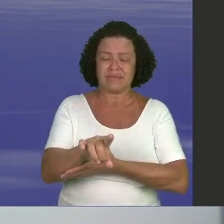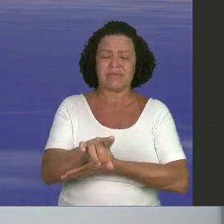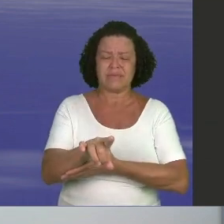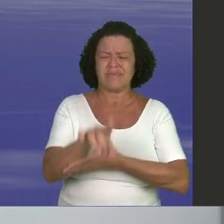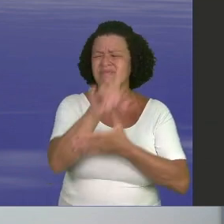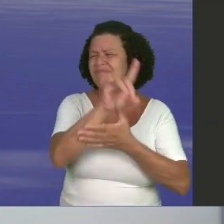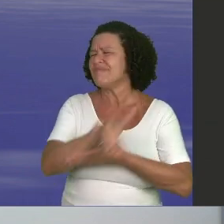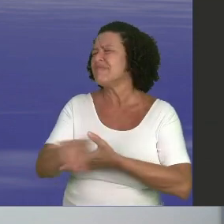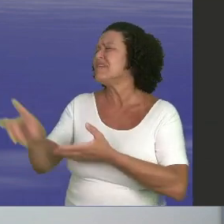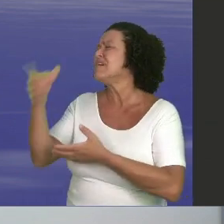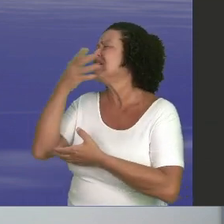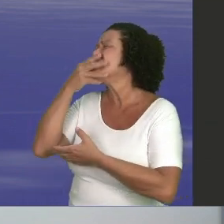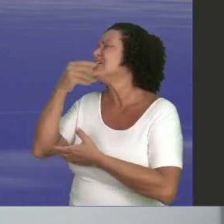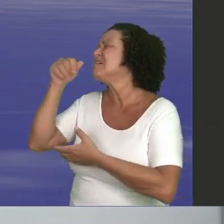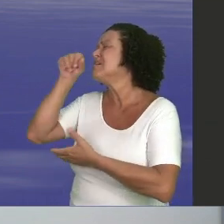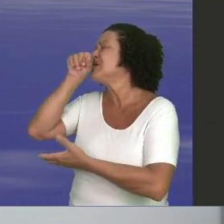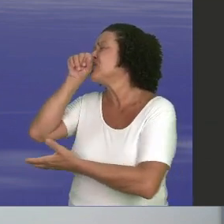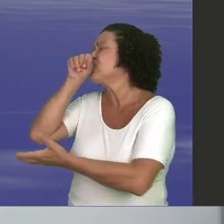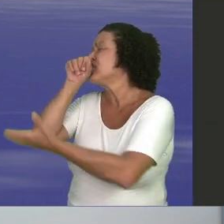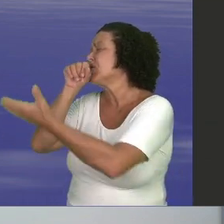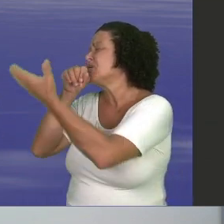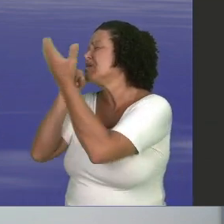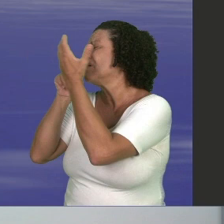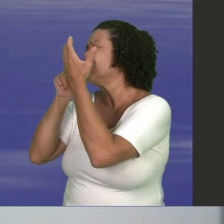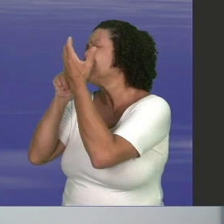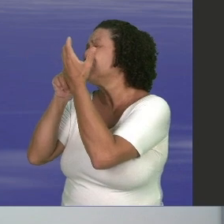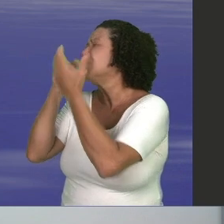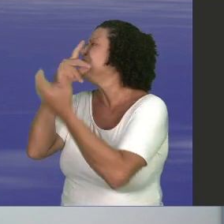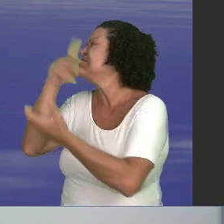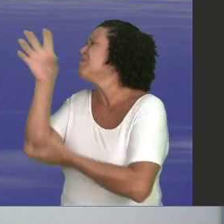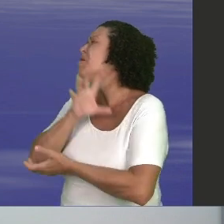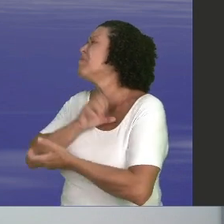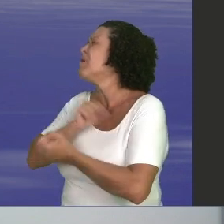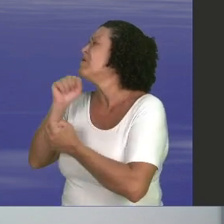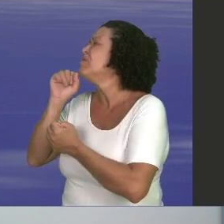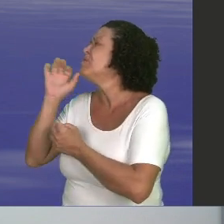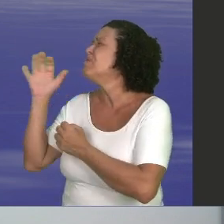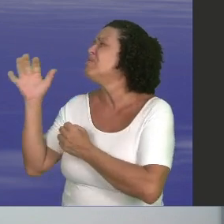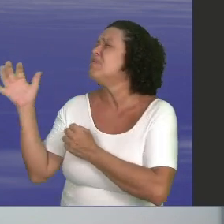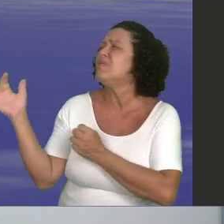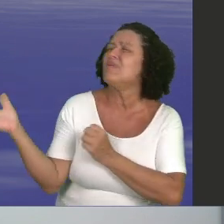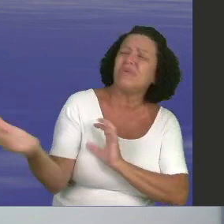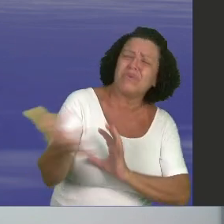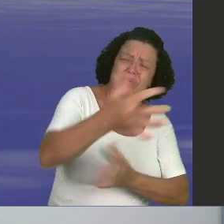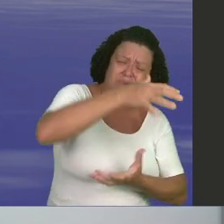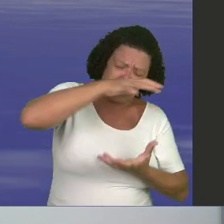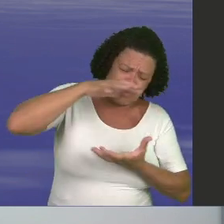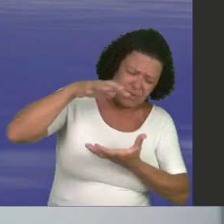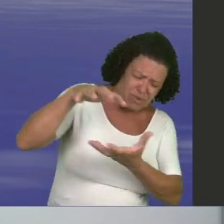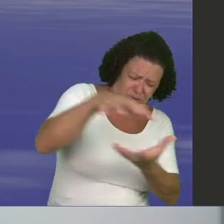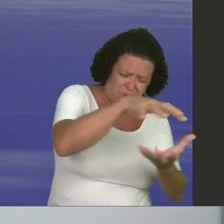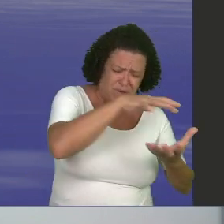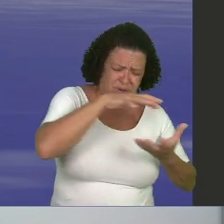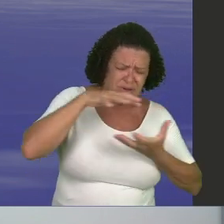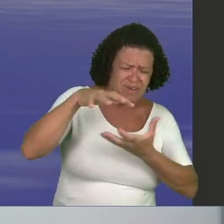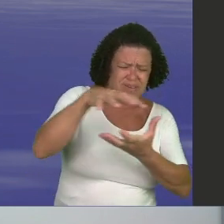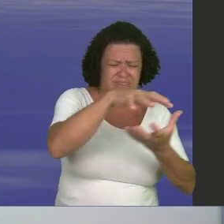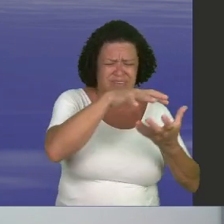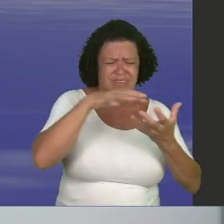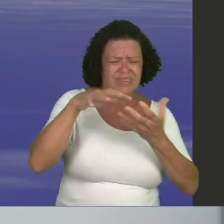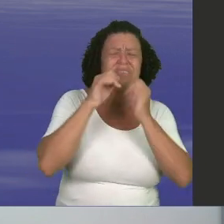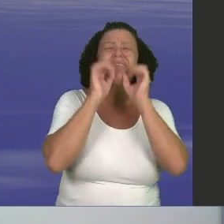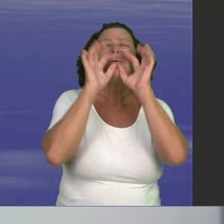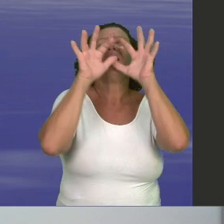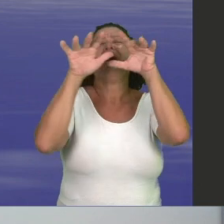Deus, um raio, uma faísca do vosso amor pode abrasar a terra. Deixai-nos beber nas fontes da